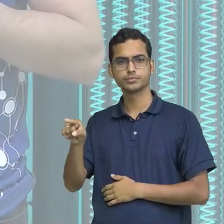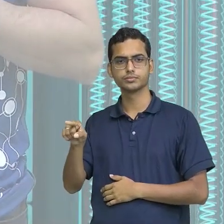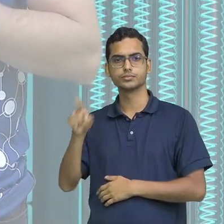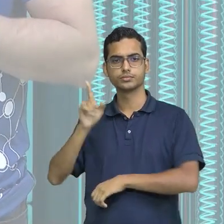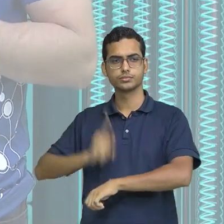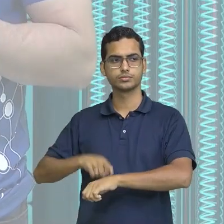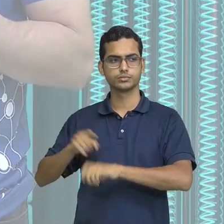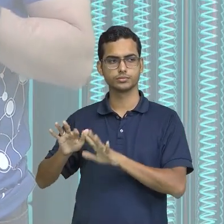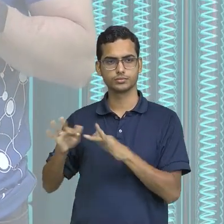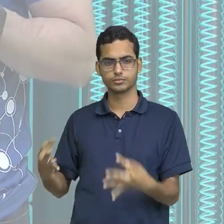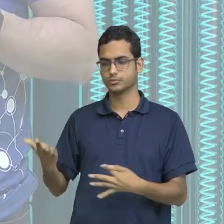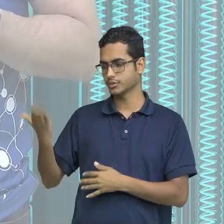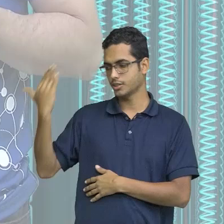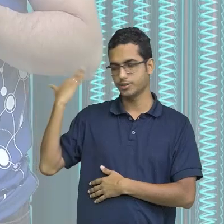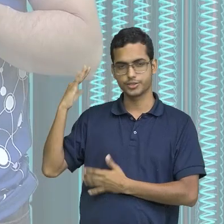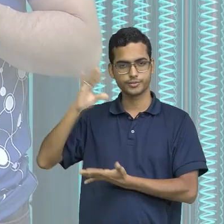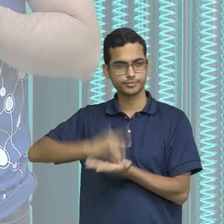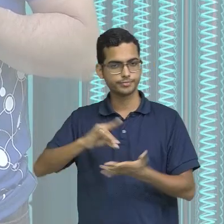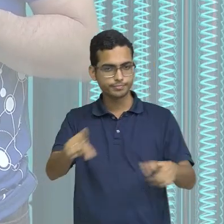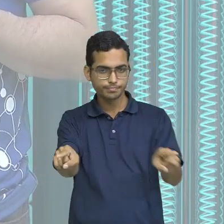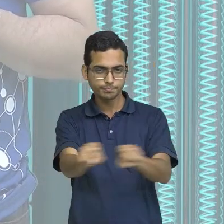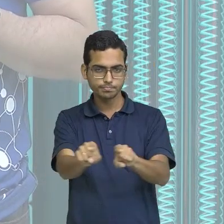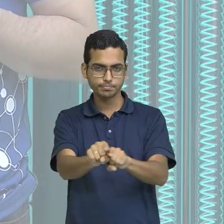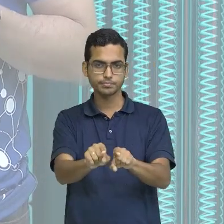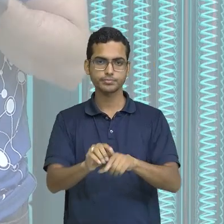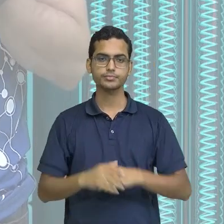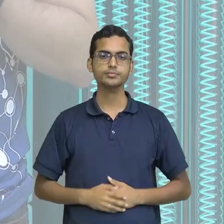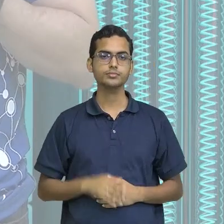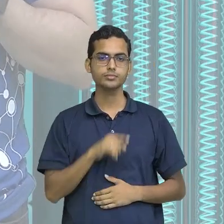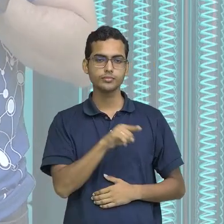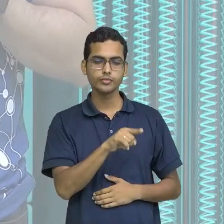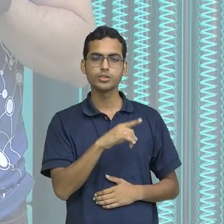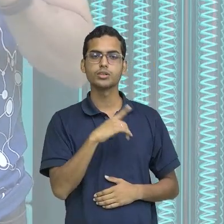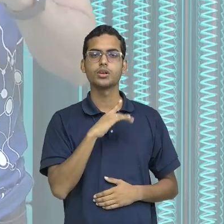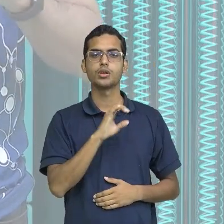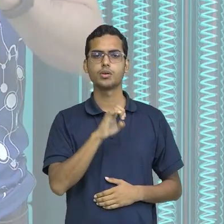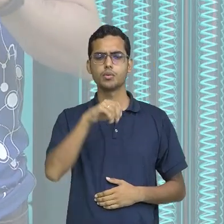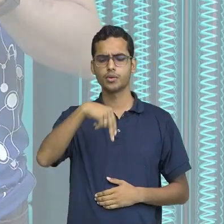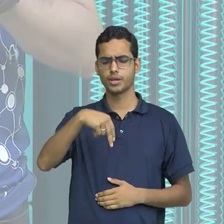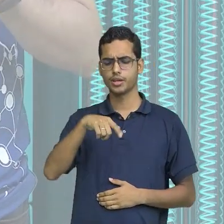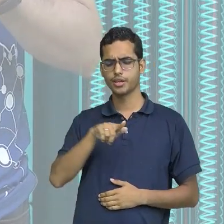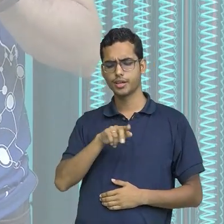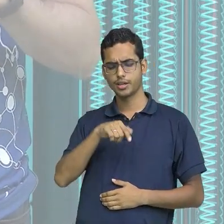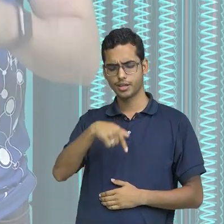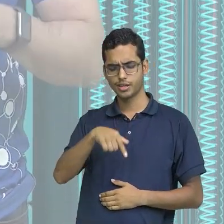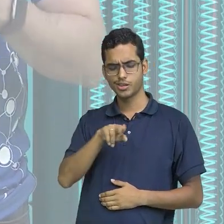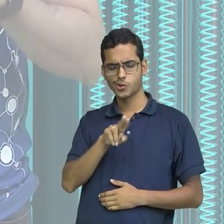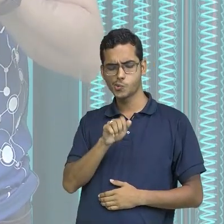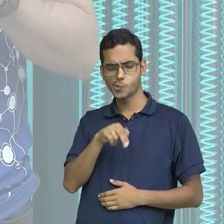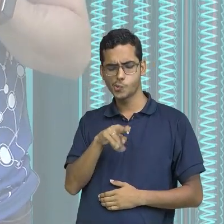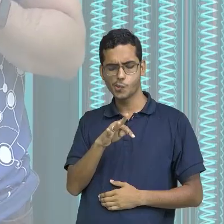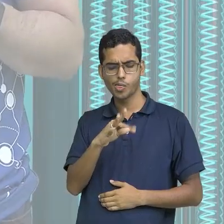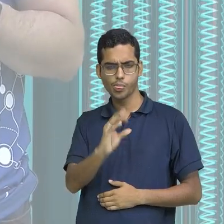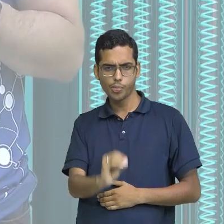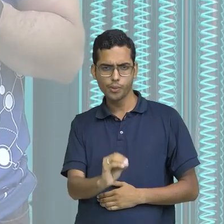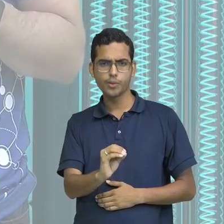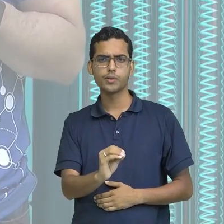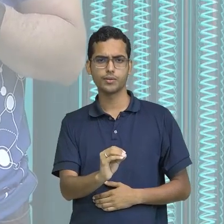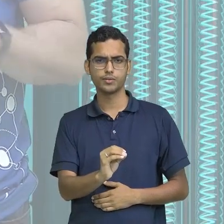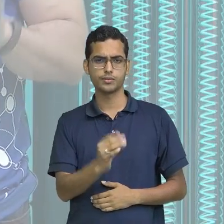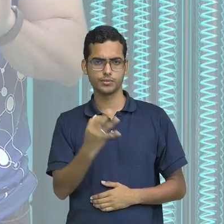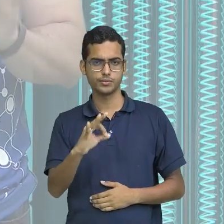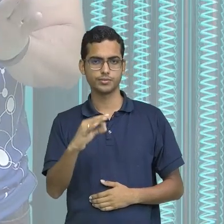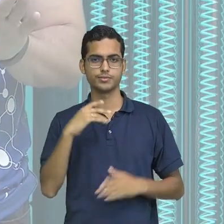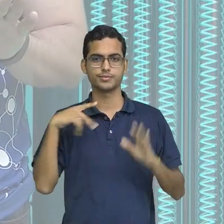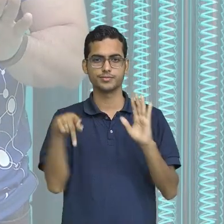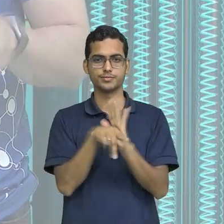então o while, que significa enquanto, tá? Justamente para dar essa ideia de passado em relação a um passado, tá